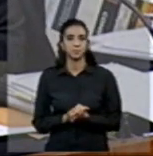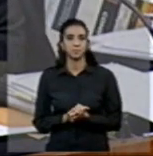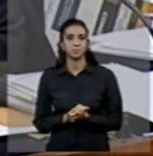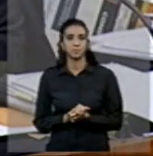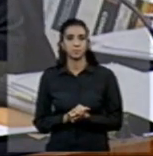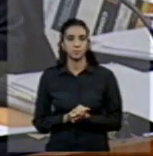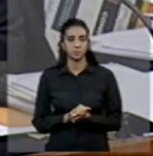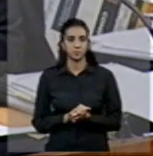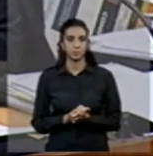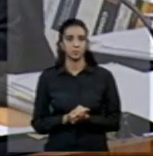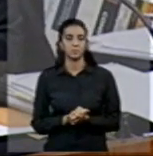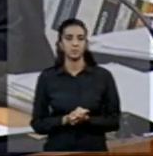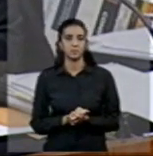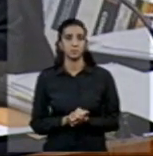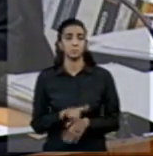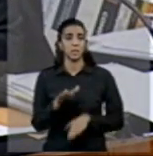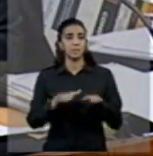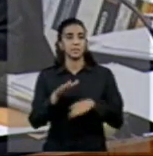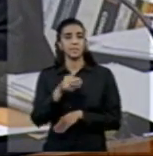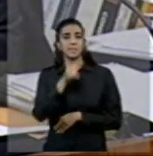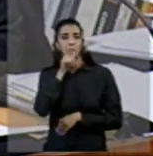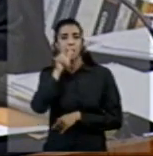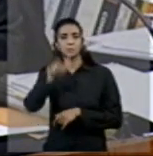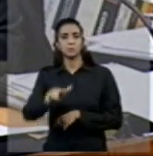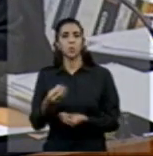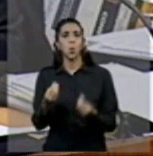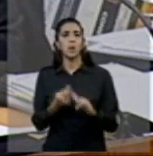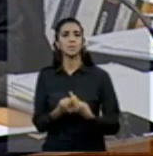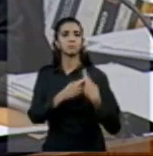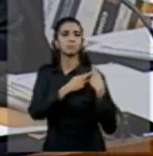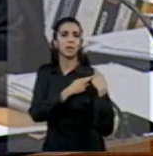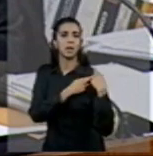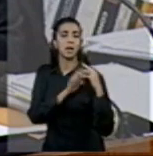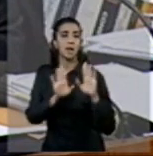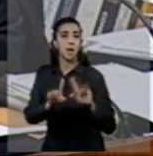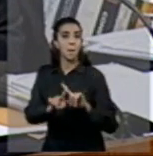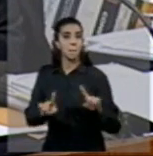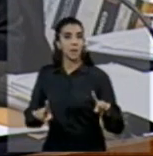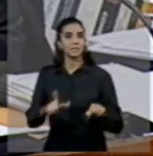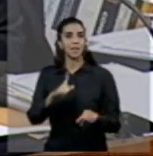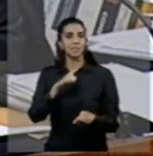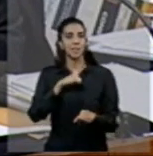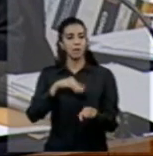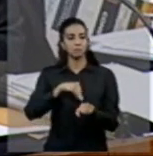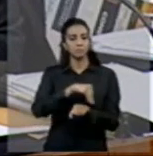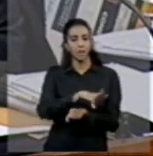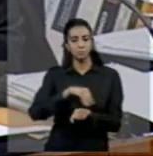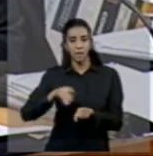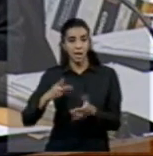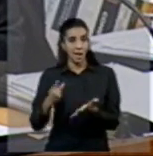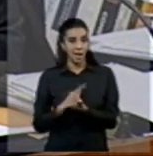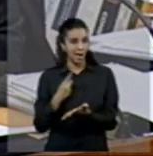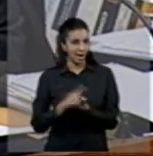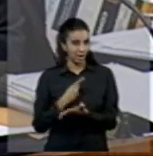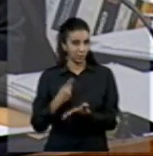a responsabilização das pessoas, há uma intermediação ilícita de mão de obra.